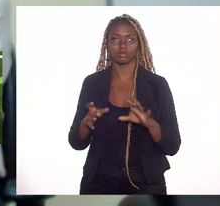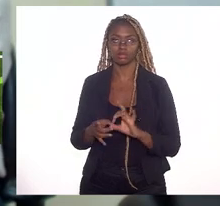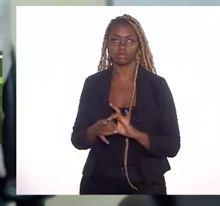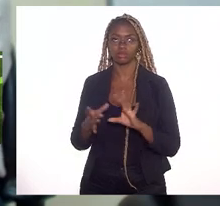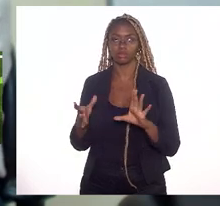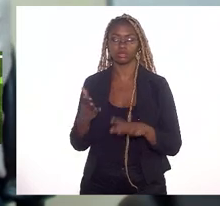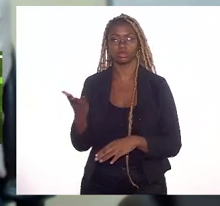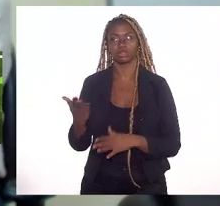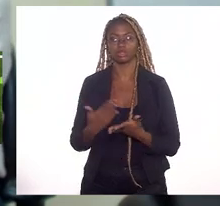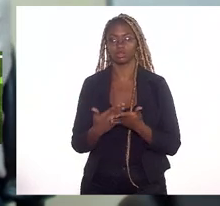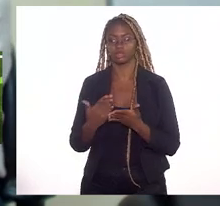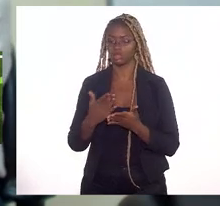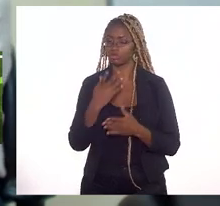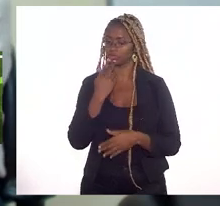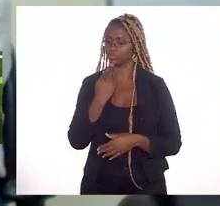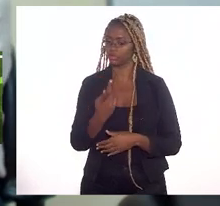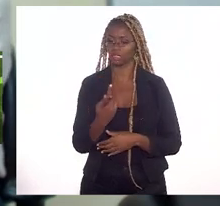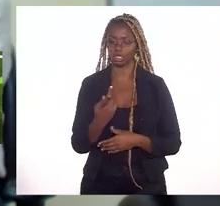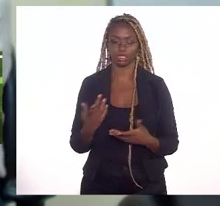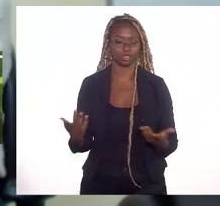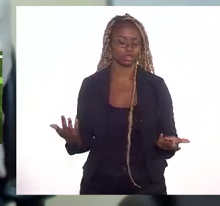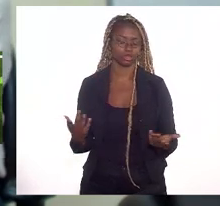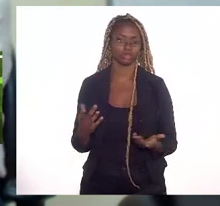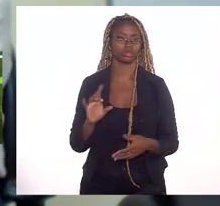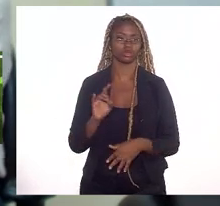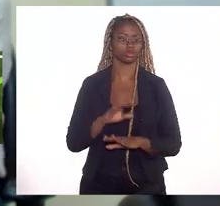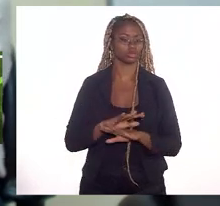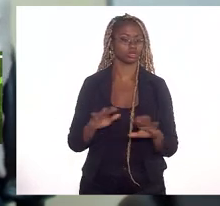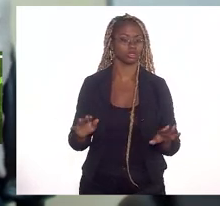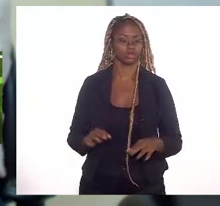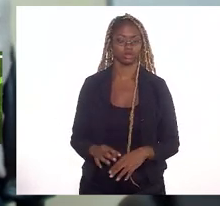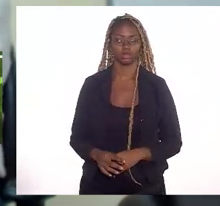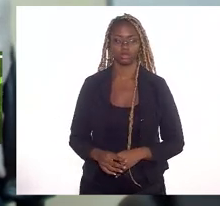Então, inicialmente, o que eu gostaria de falar seria isso.